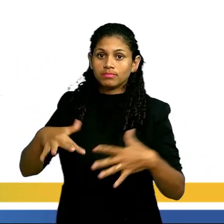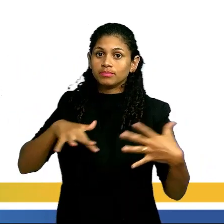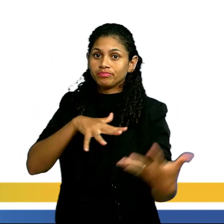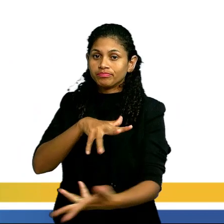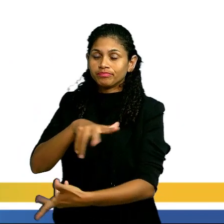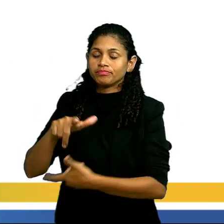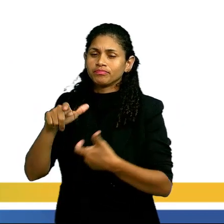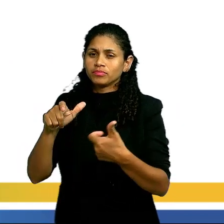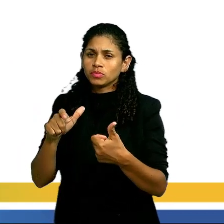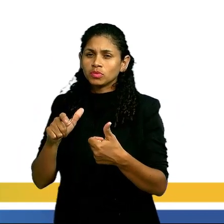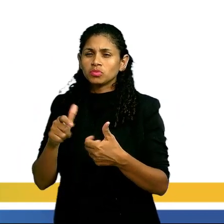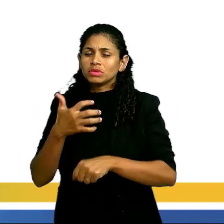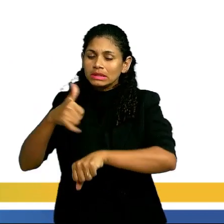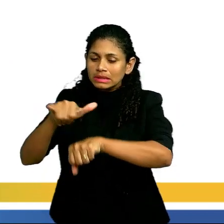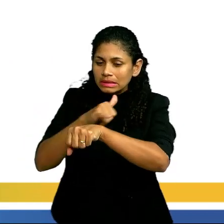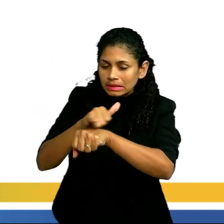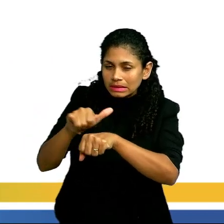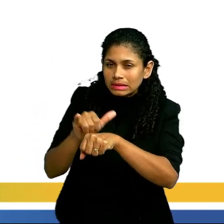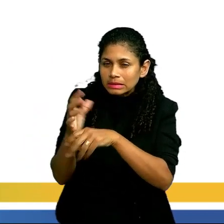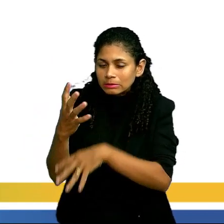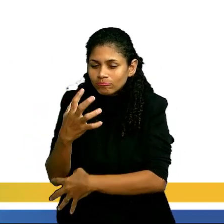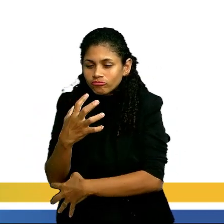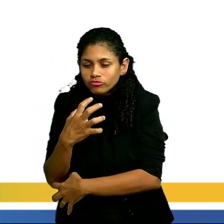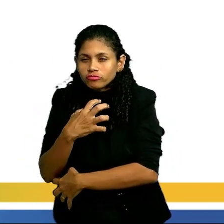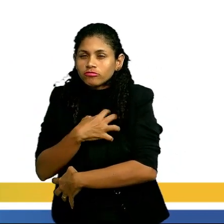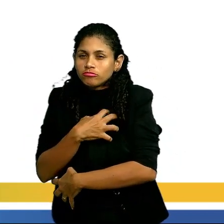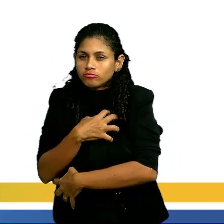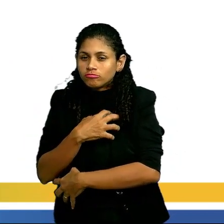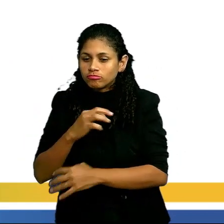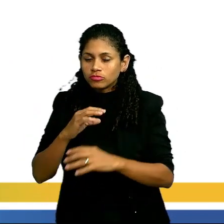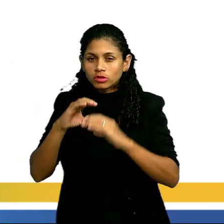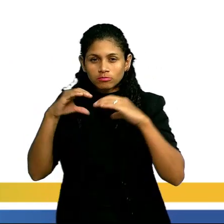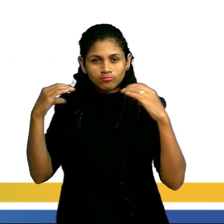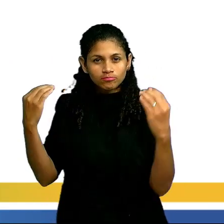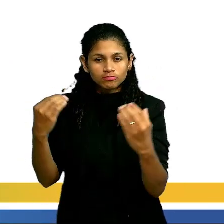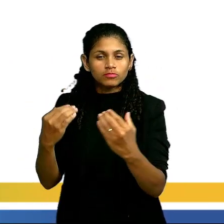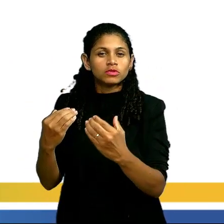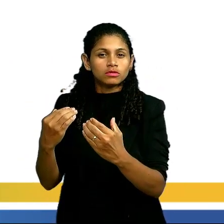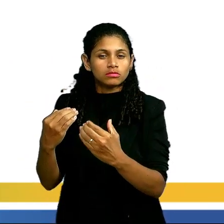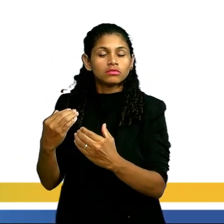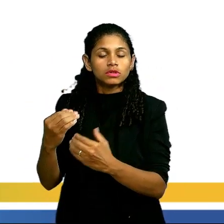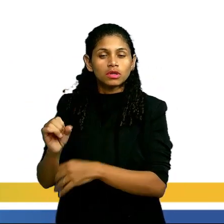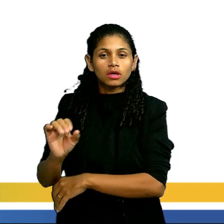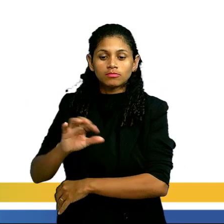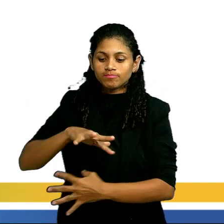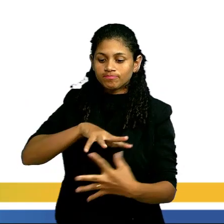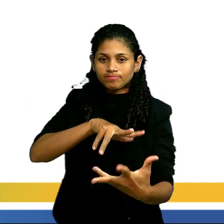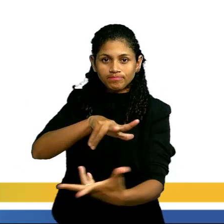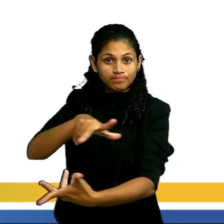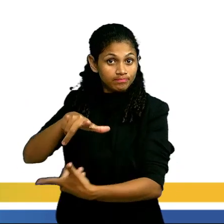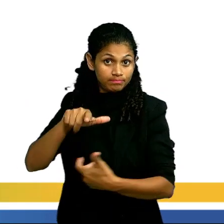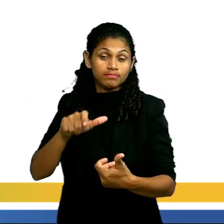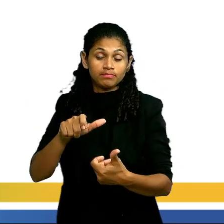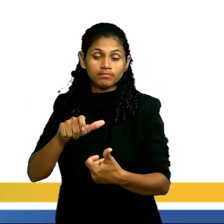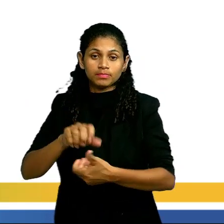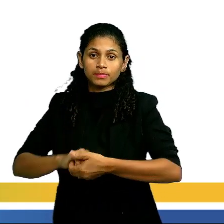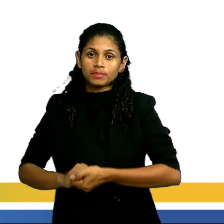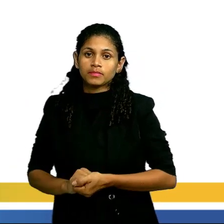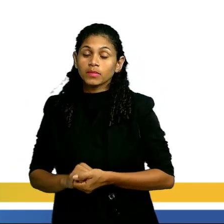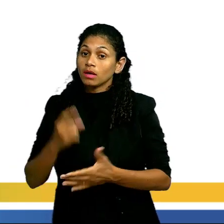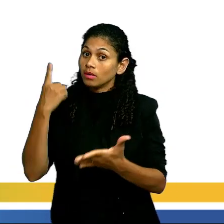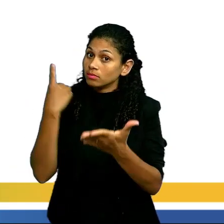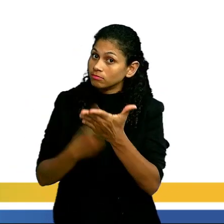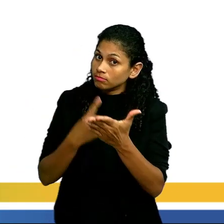comover a comunidade internacional e principalmente os americanos. Esse período, então, de acordo que